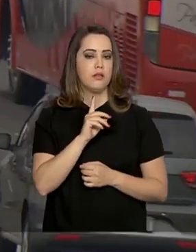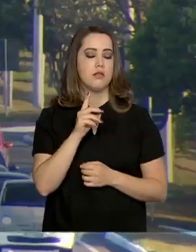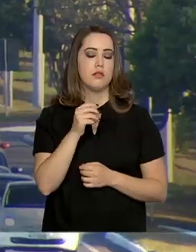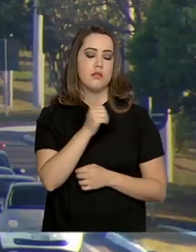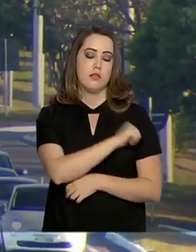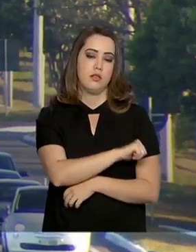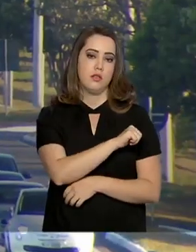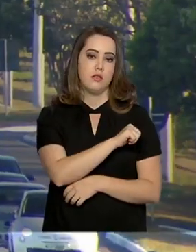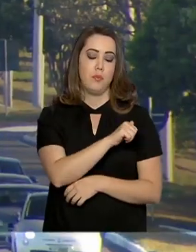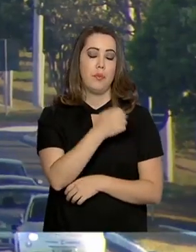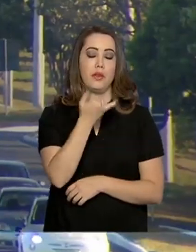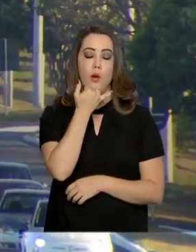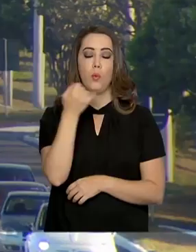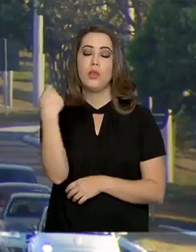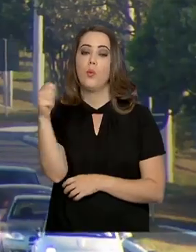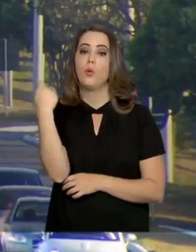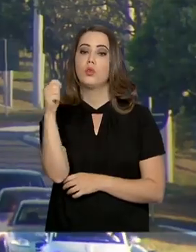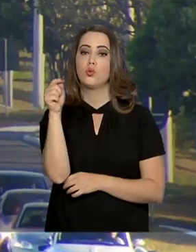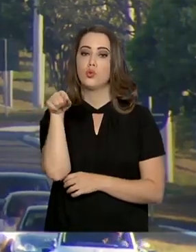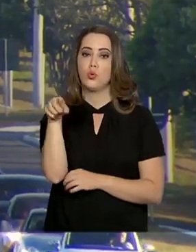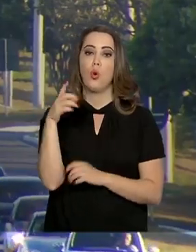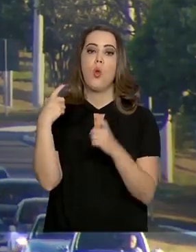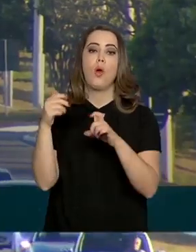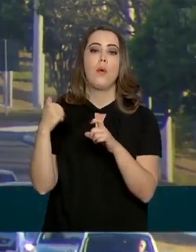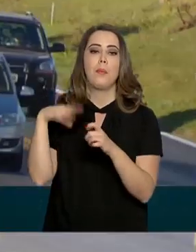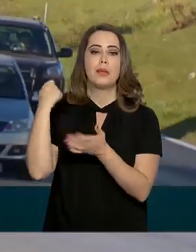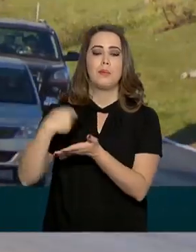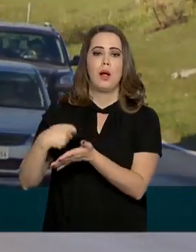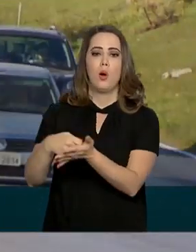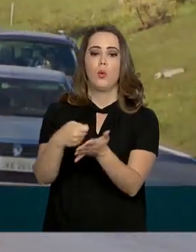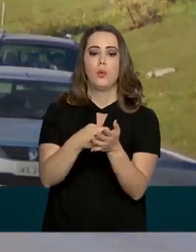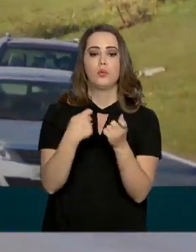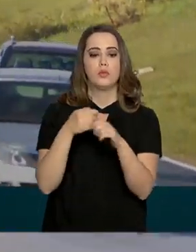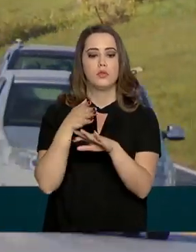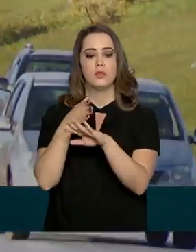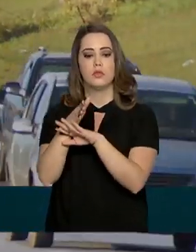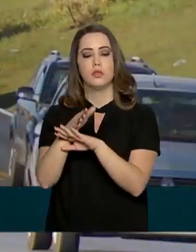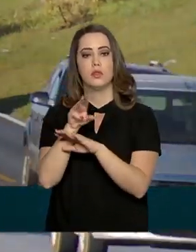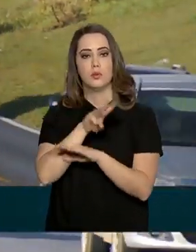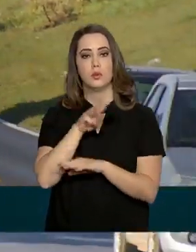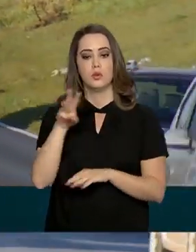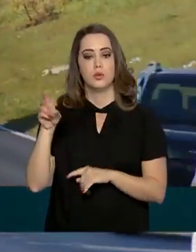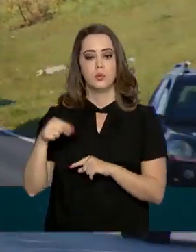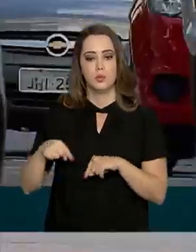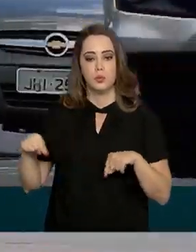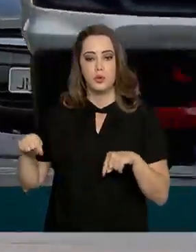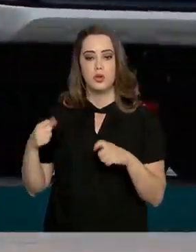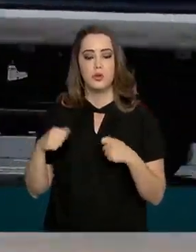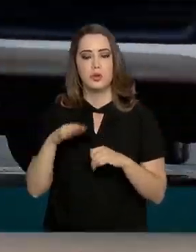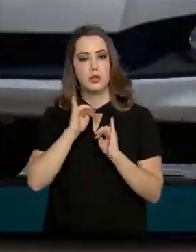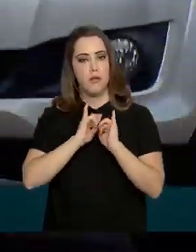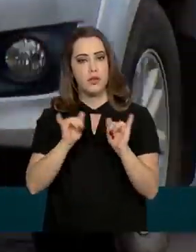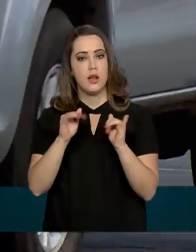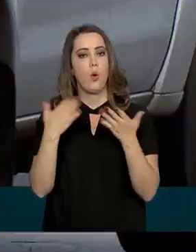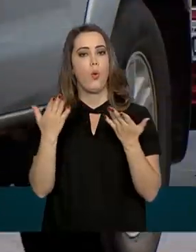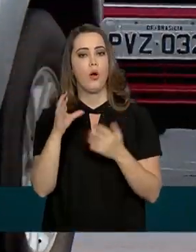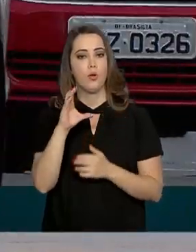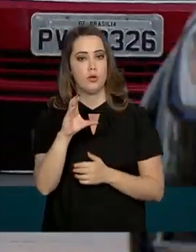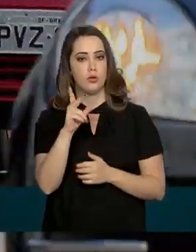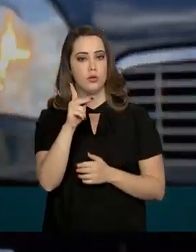Rio Grande do Sul. A solicitação deve ser feita no site da seguradora líder. É preciso informar CPF ou CNPJ,